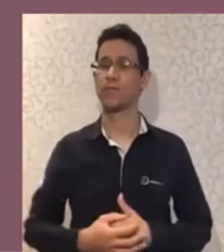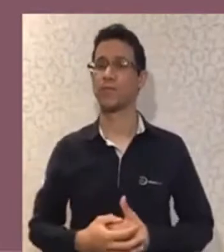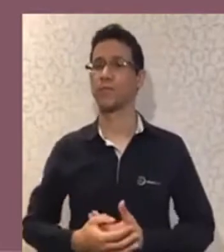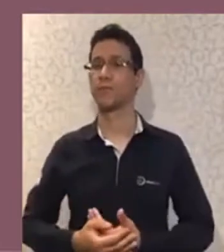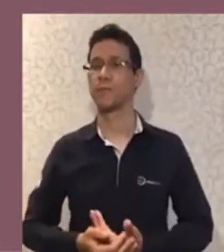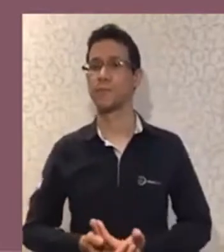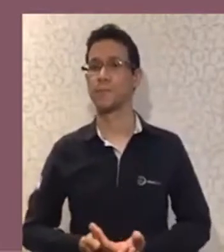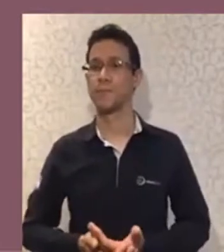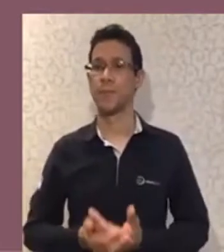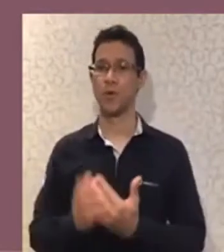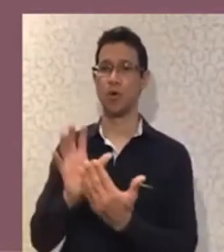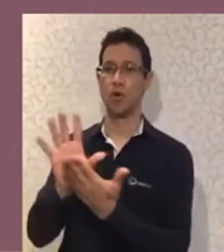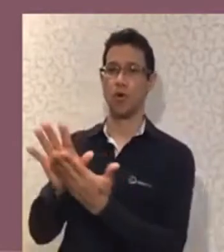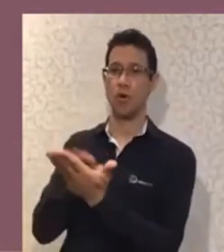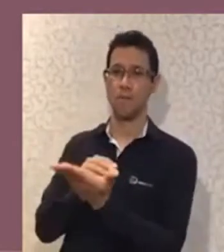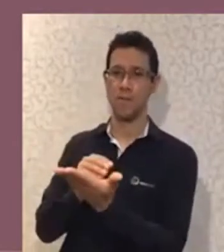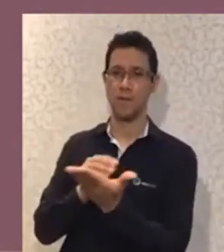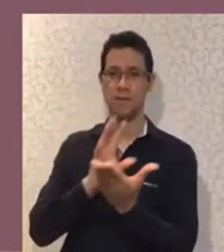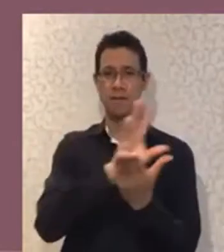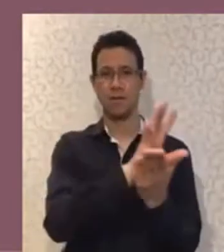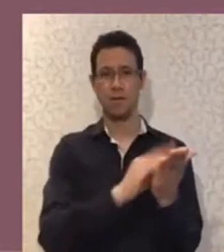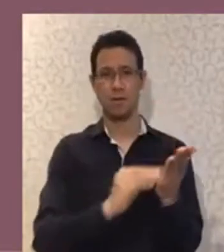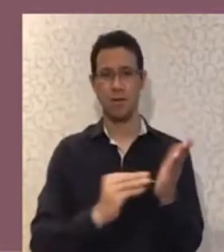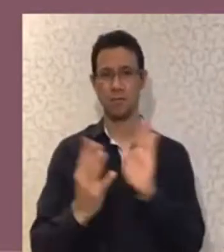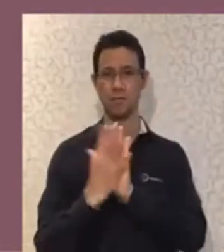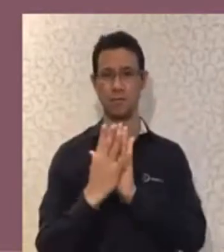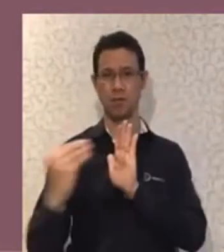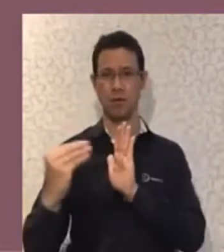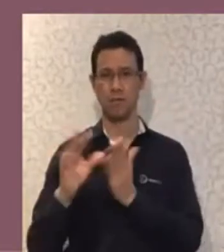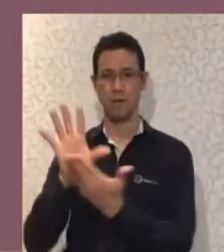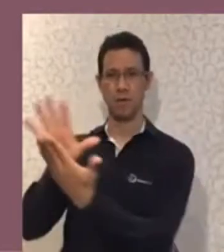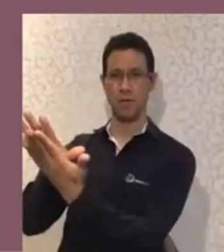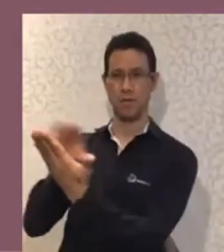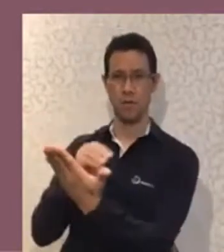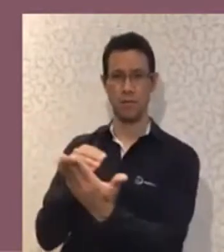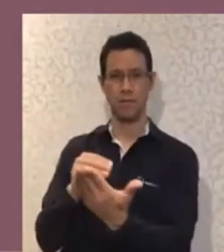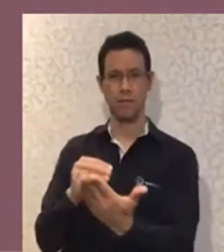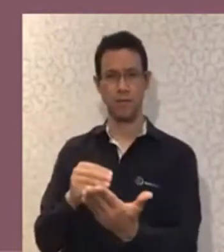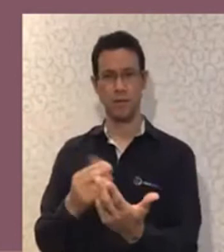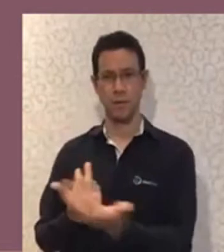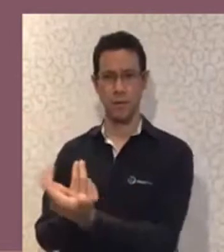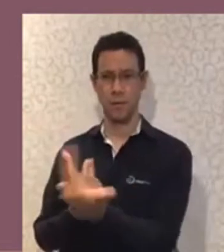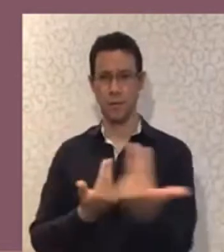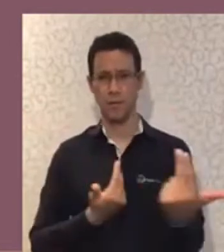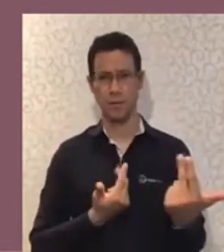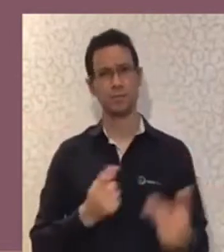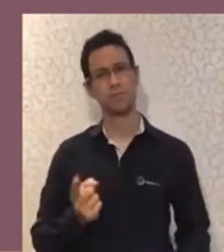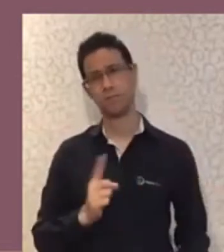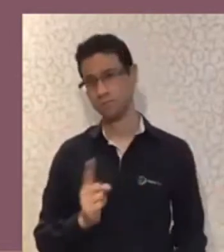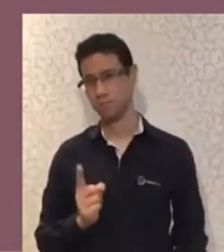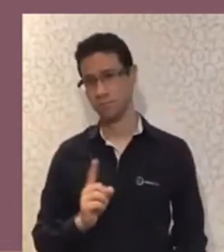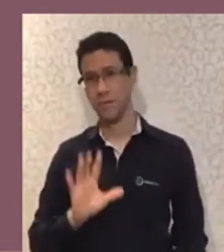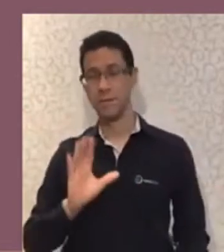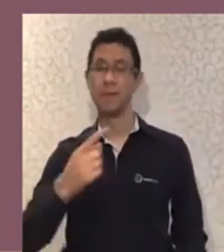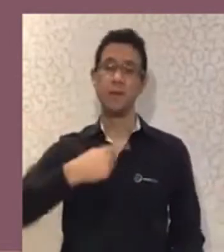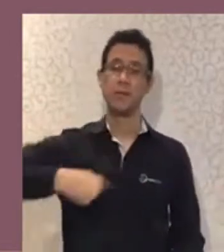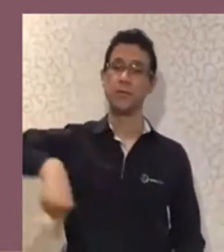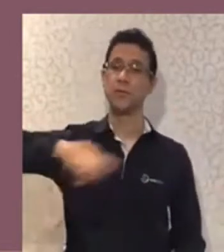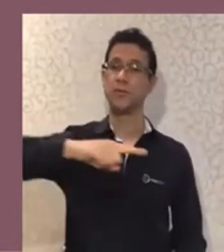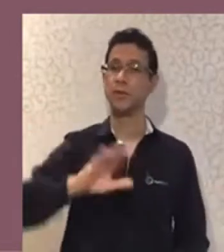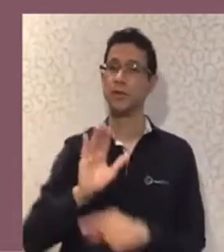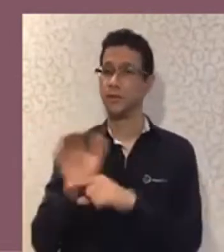cópias uns dos outros, mas todos nós contribuímos, e esta é a riqueza, né,